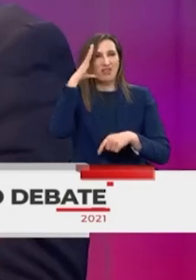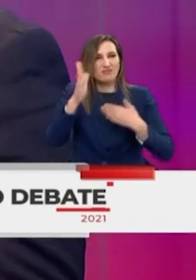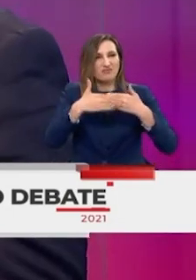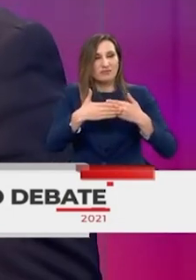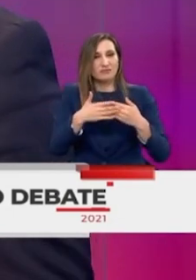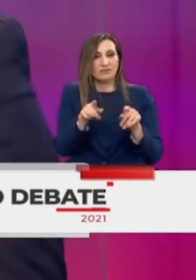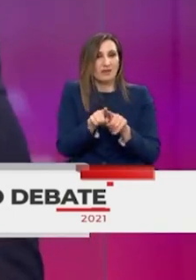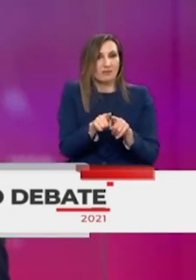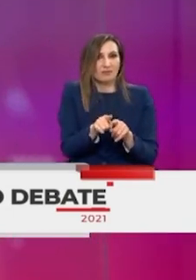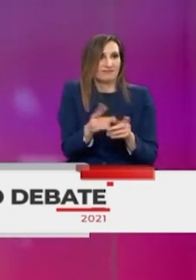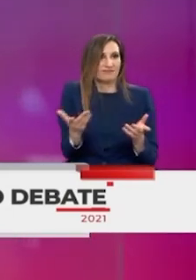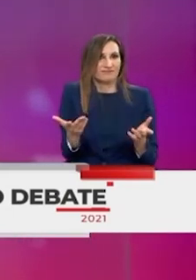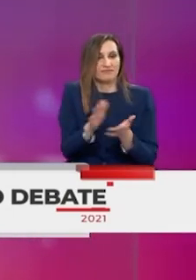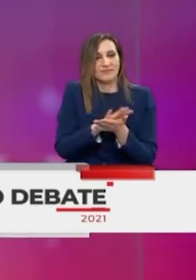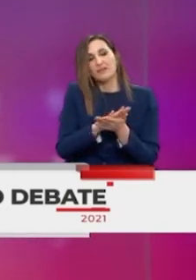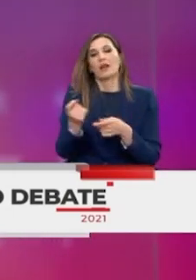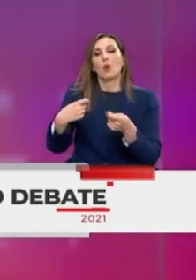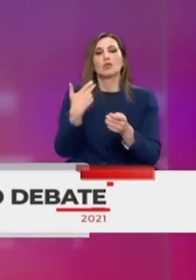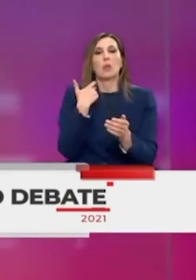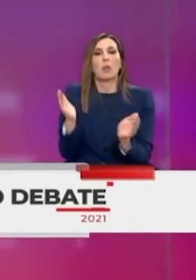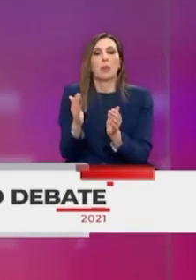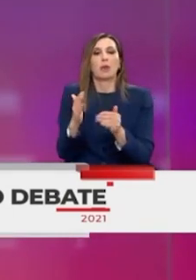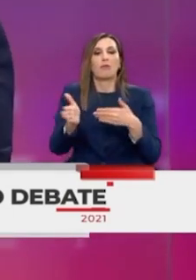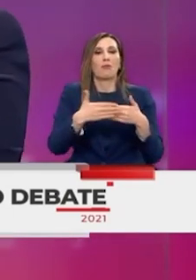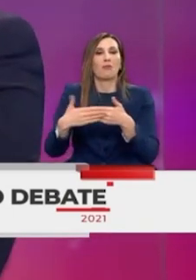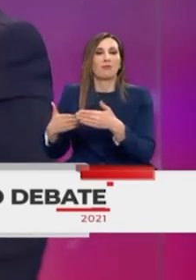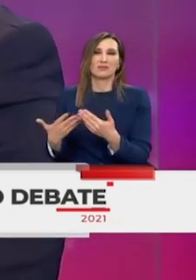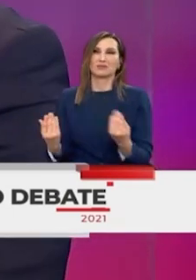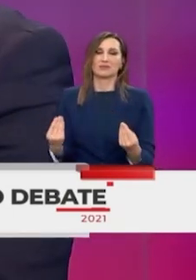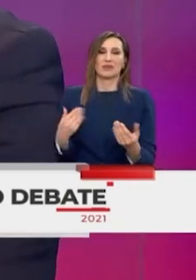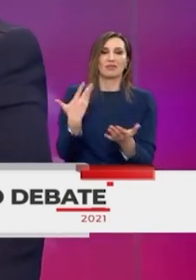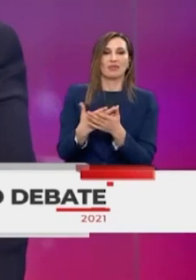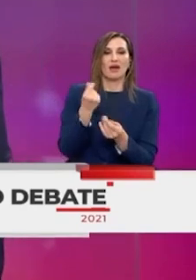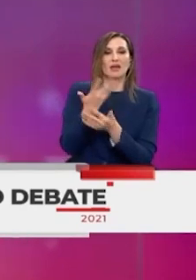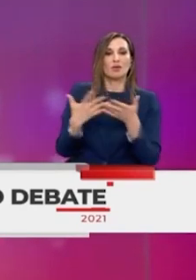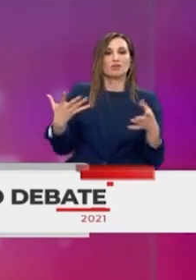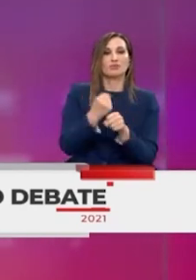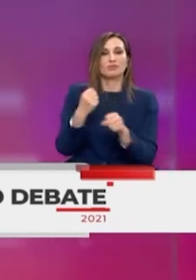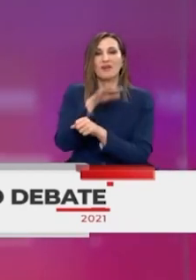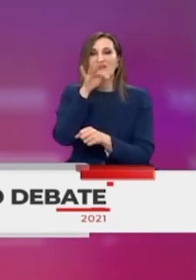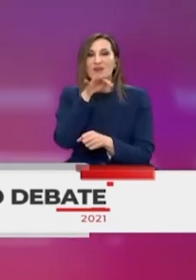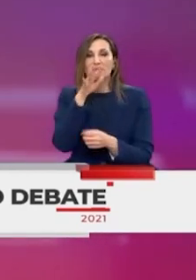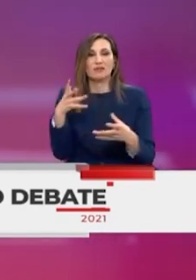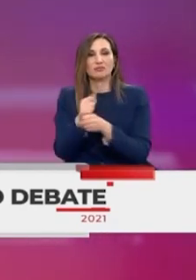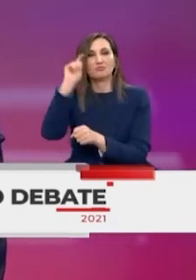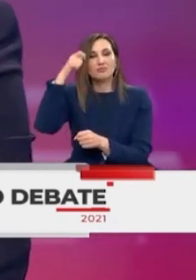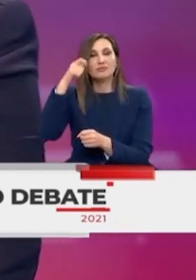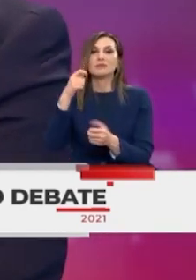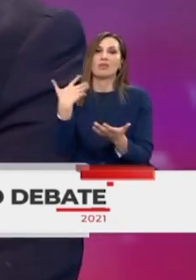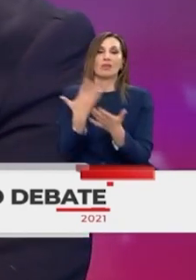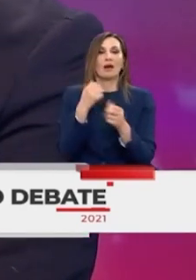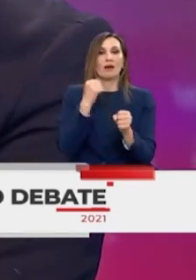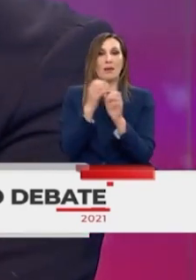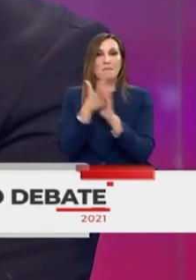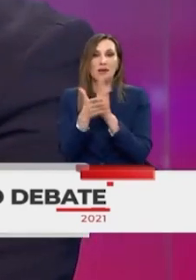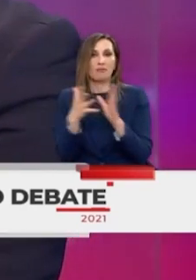mesmo que não dizer nada, comércio, pequeno comércio com restrições absurdas, estamos a matar os negócios, estamos a matar as famílias, estamos a matar o emprego. Agora,